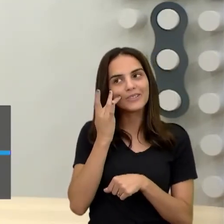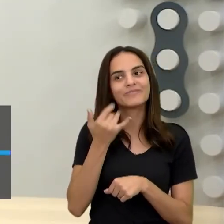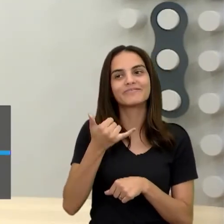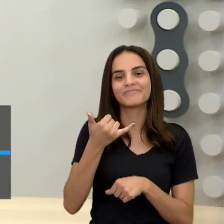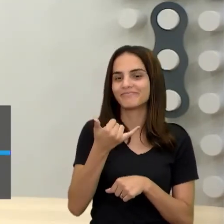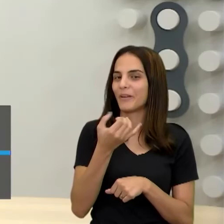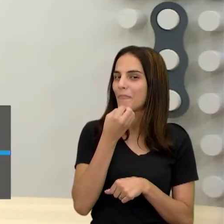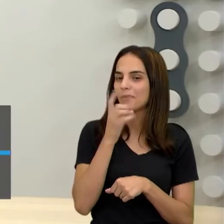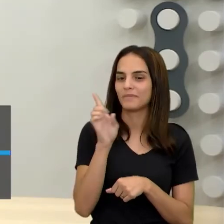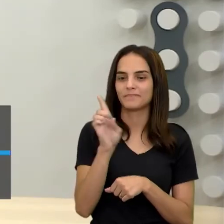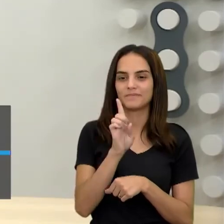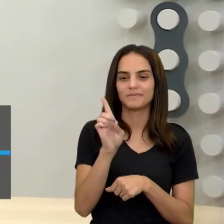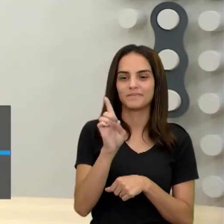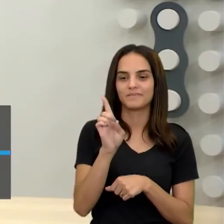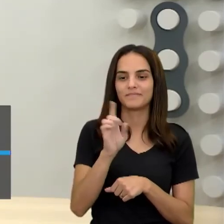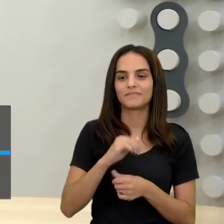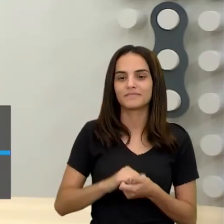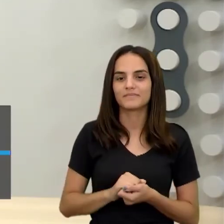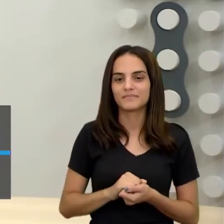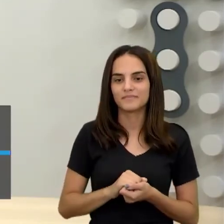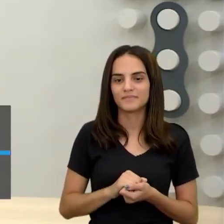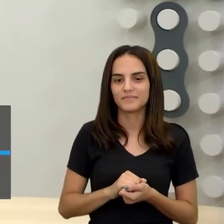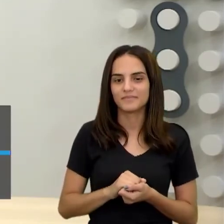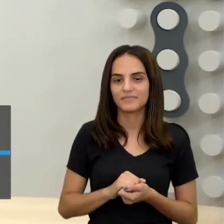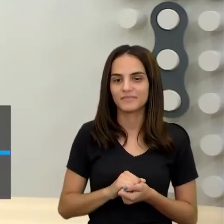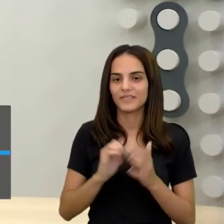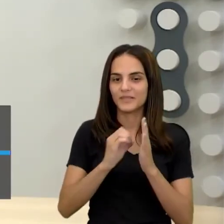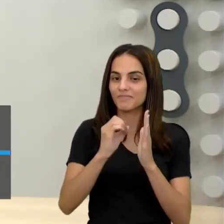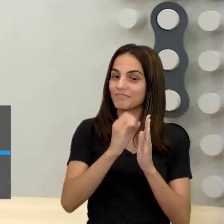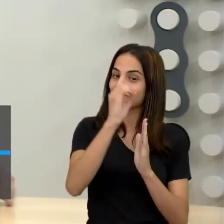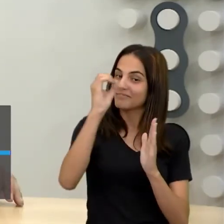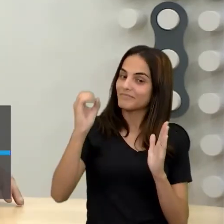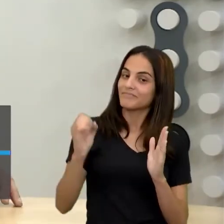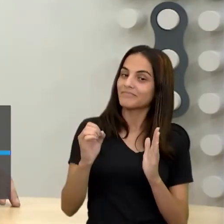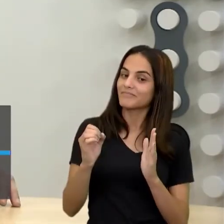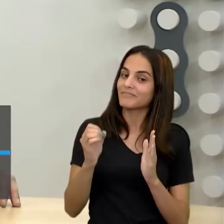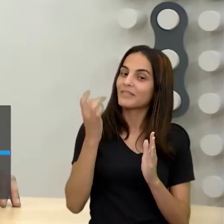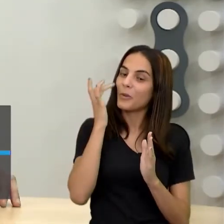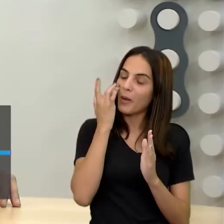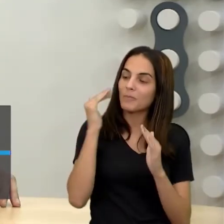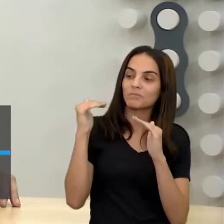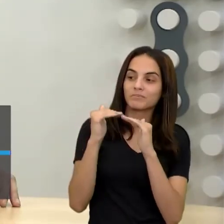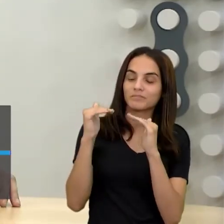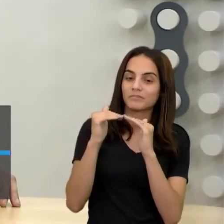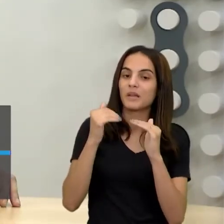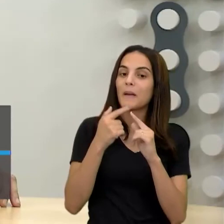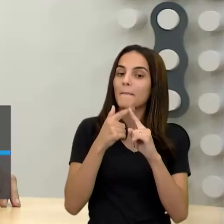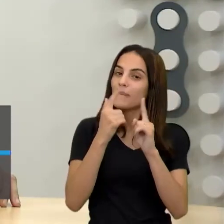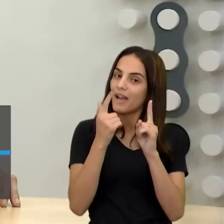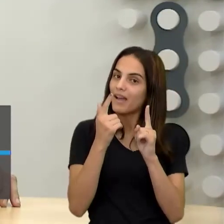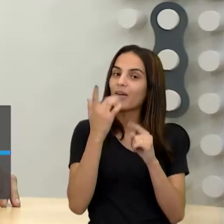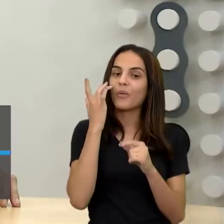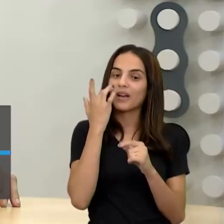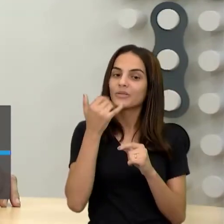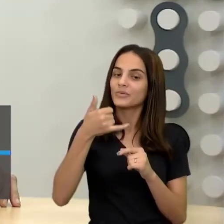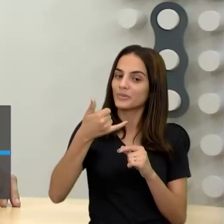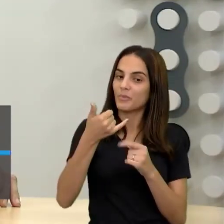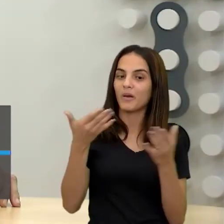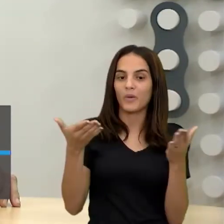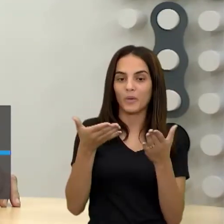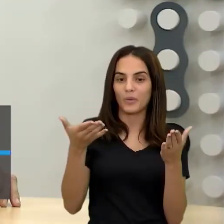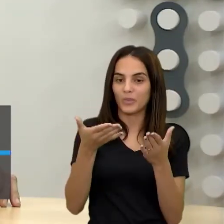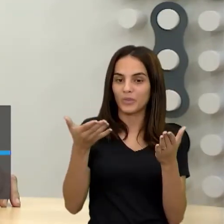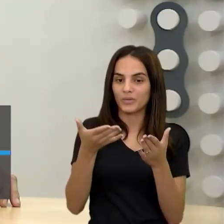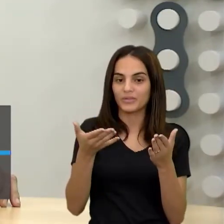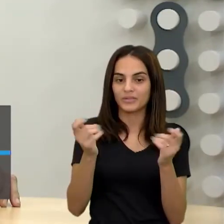não. Se o celular não fosse usado para você, para ver o centro de mídias, talvez eu concordasse. Mas eu acho que o celular, bom, hoje ele é